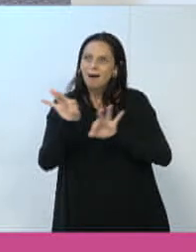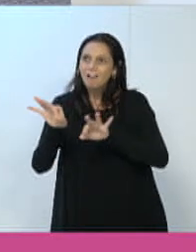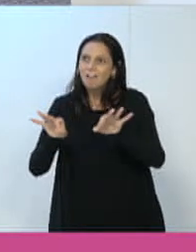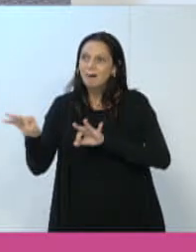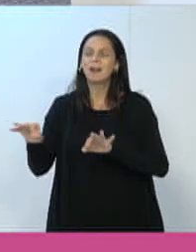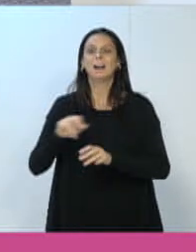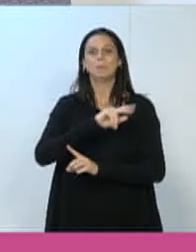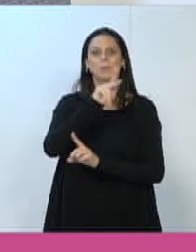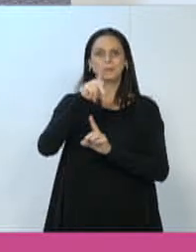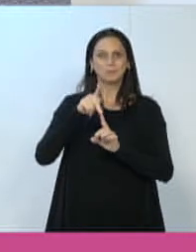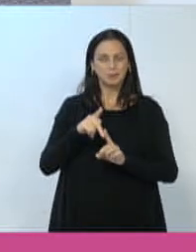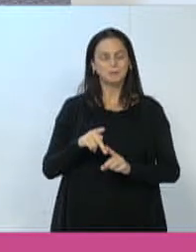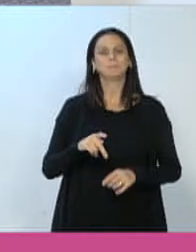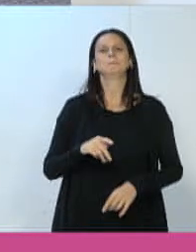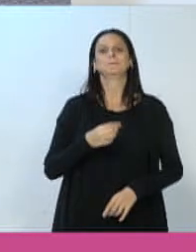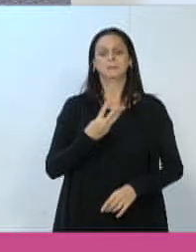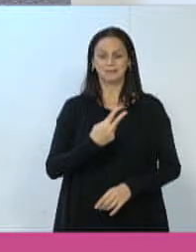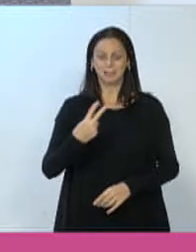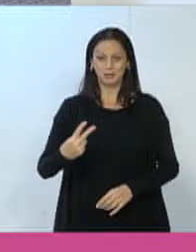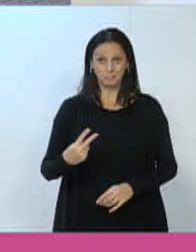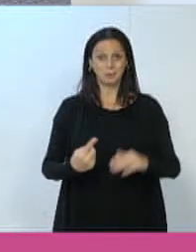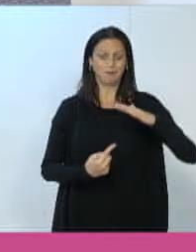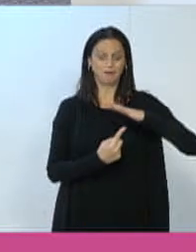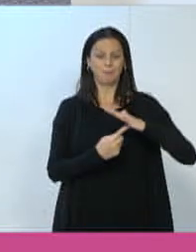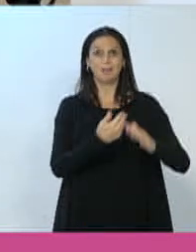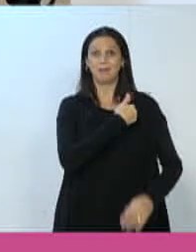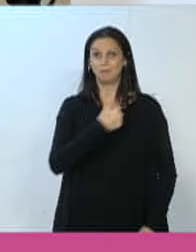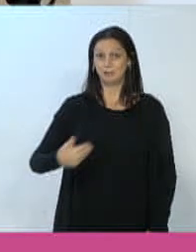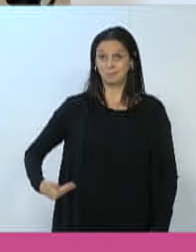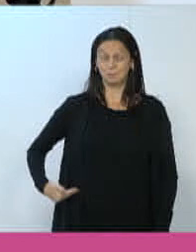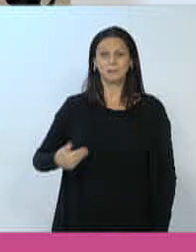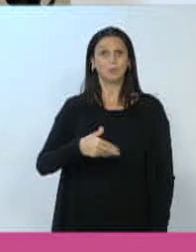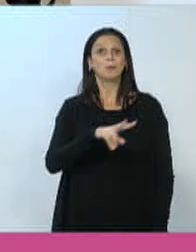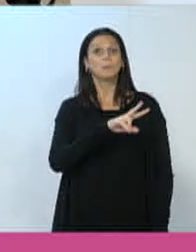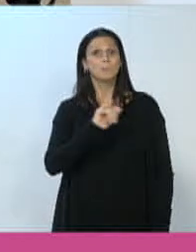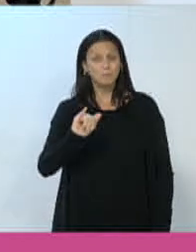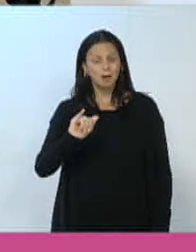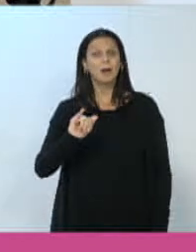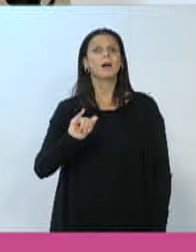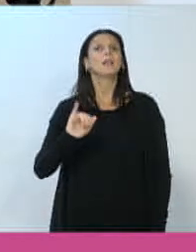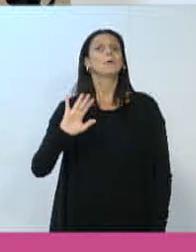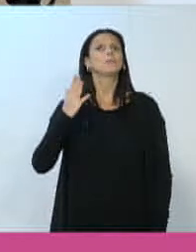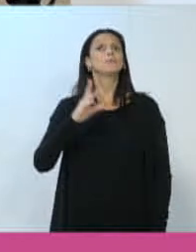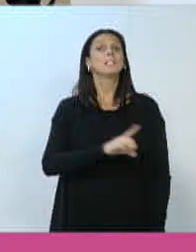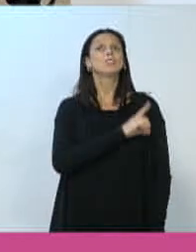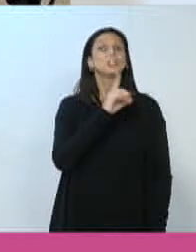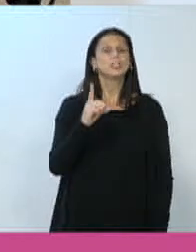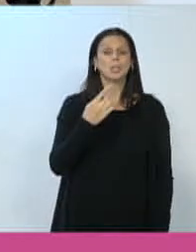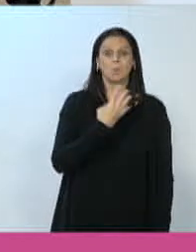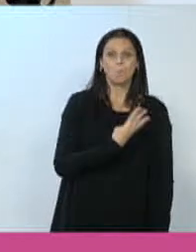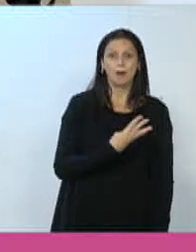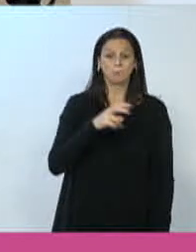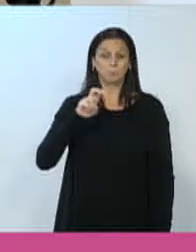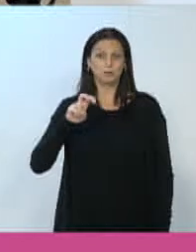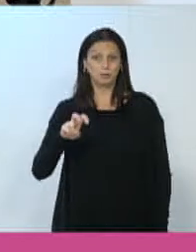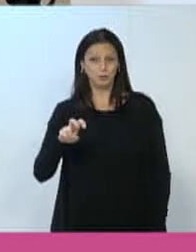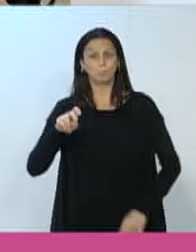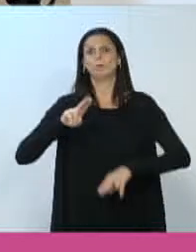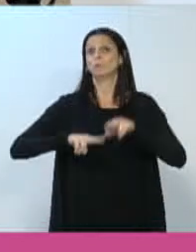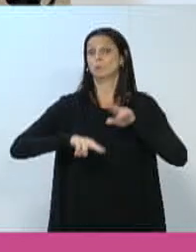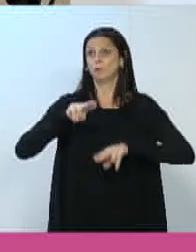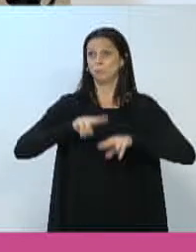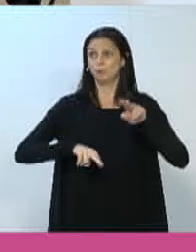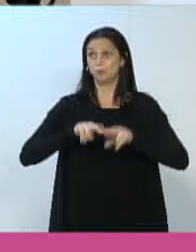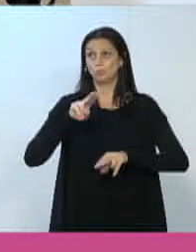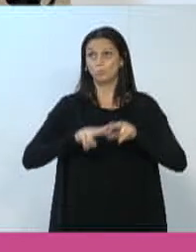32ª feira da amizade já tem previsão de acontecer nos dias quatro e cinco de Junho esse ano diferencial